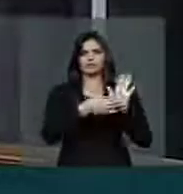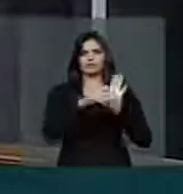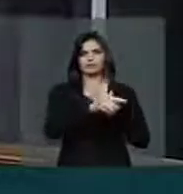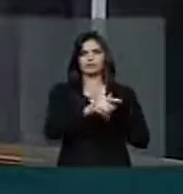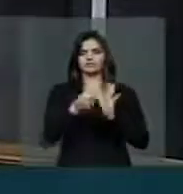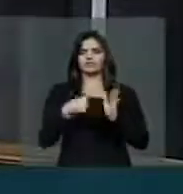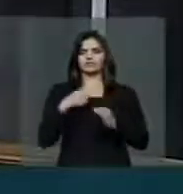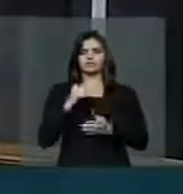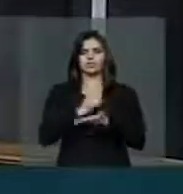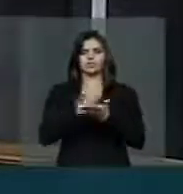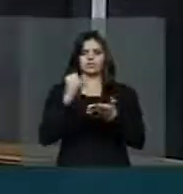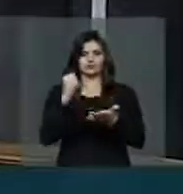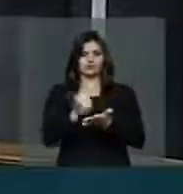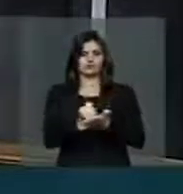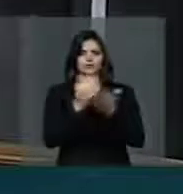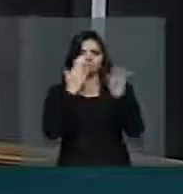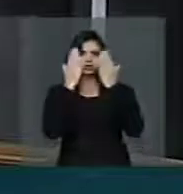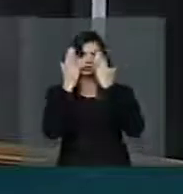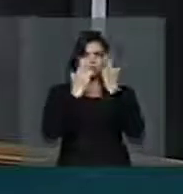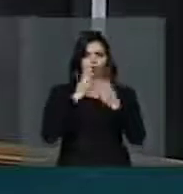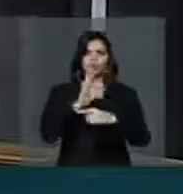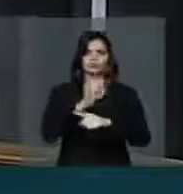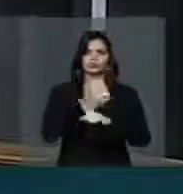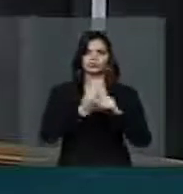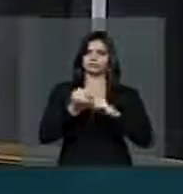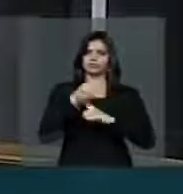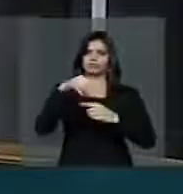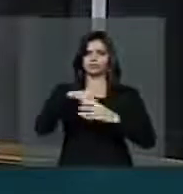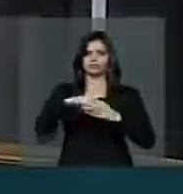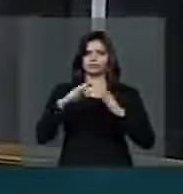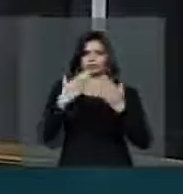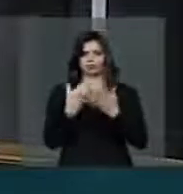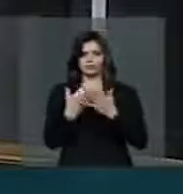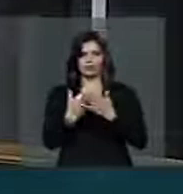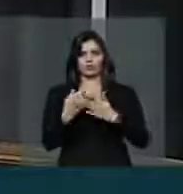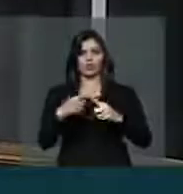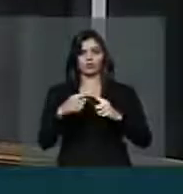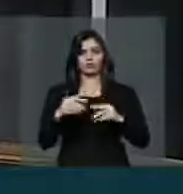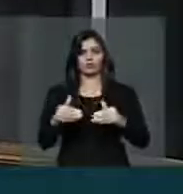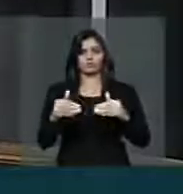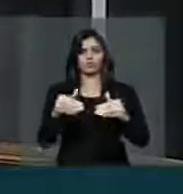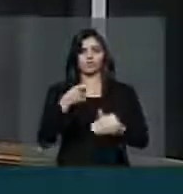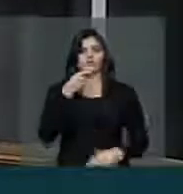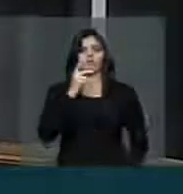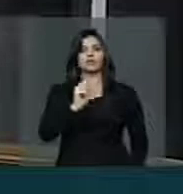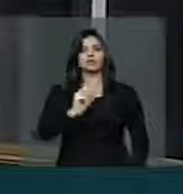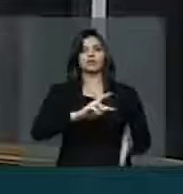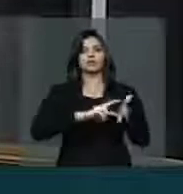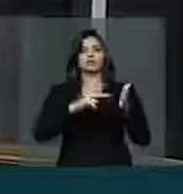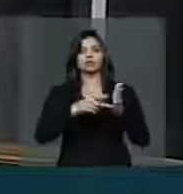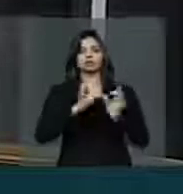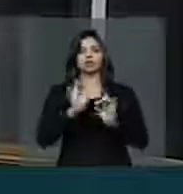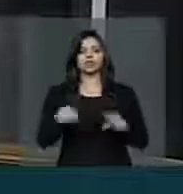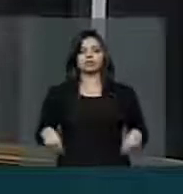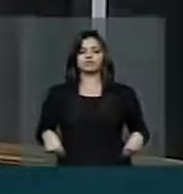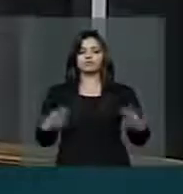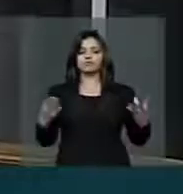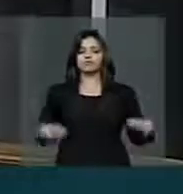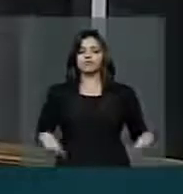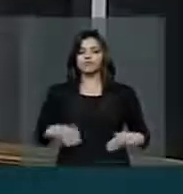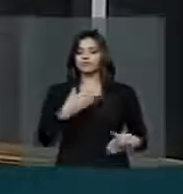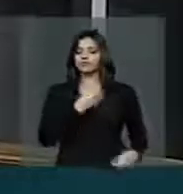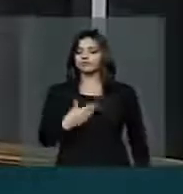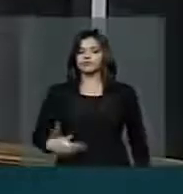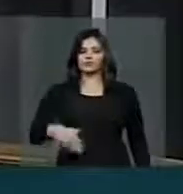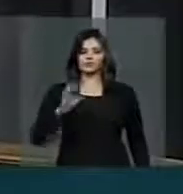O Ministério alega que esse projeto de lei significa somente despesa à União.